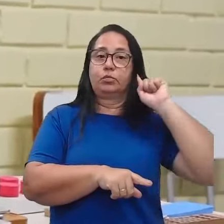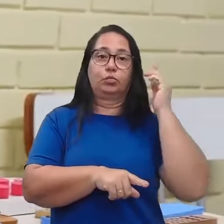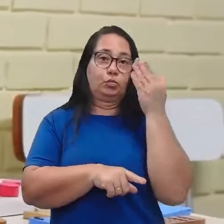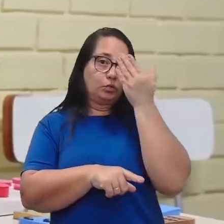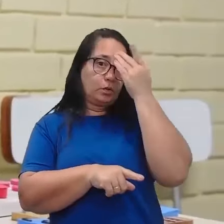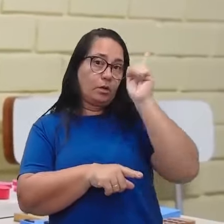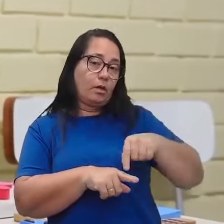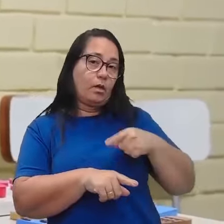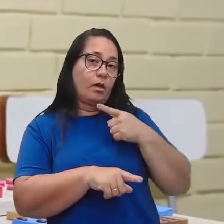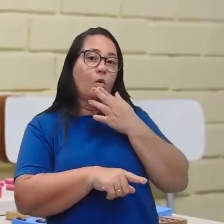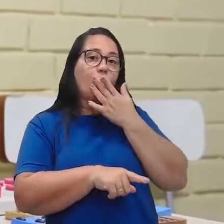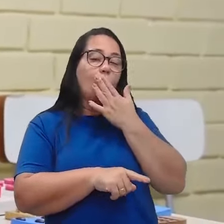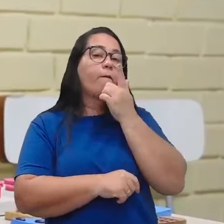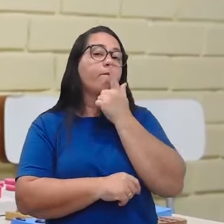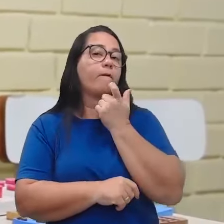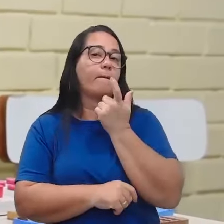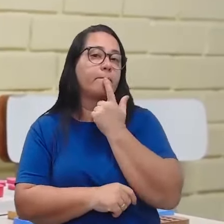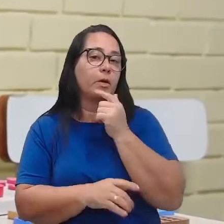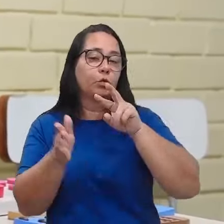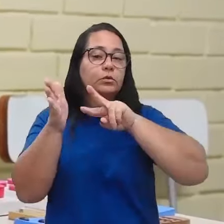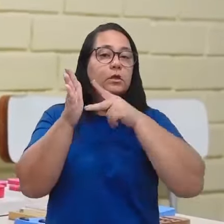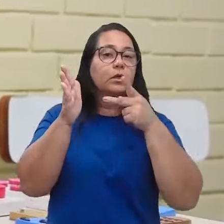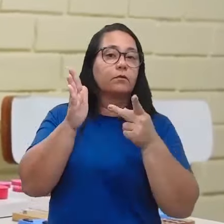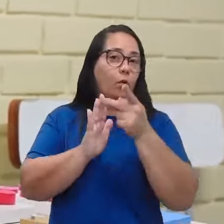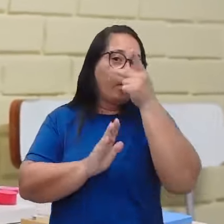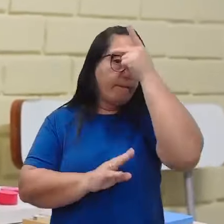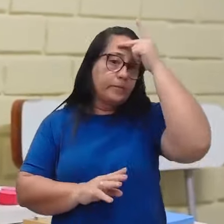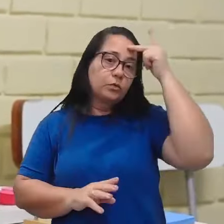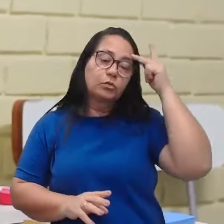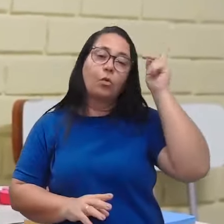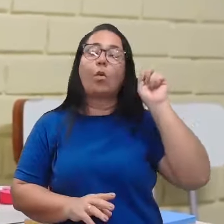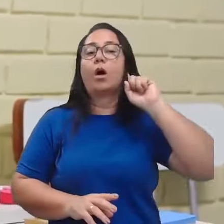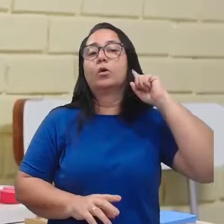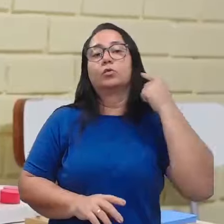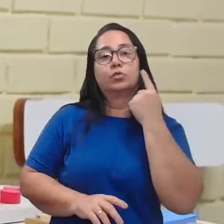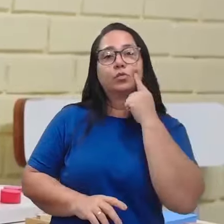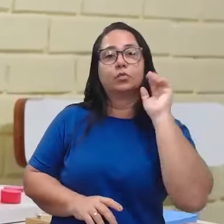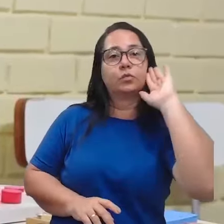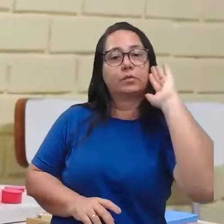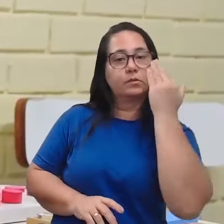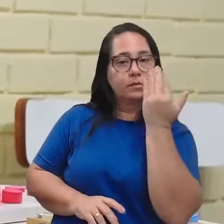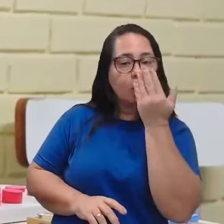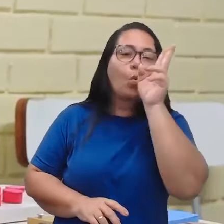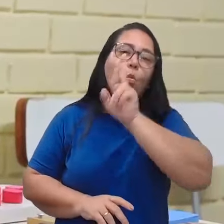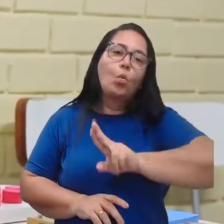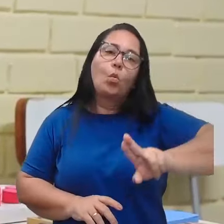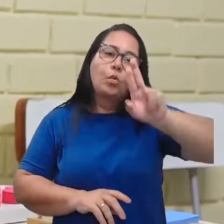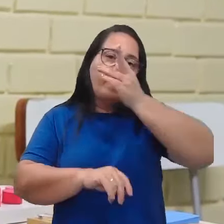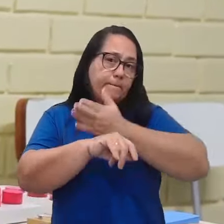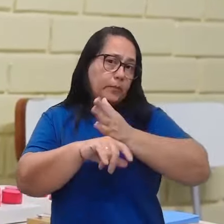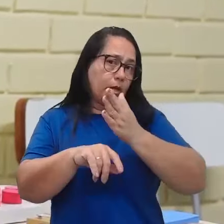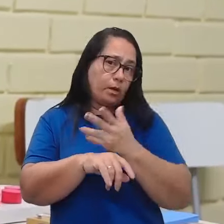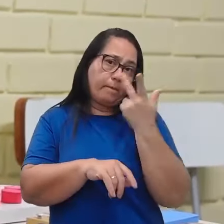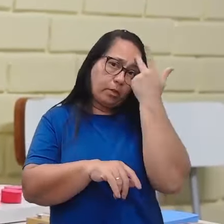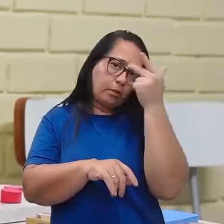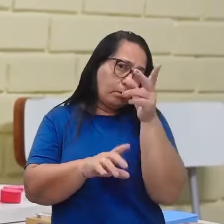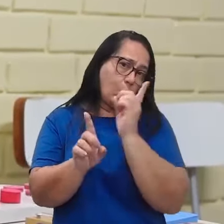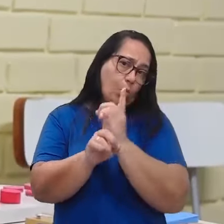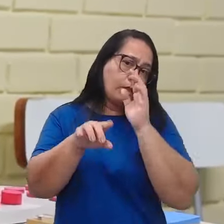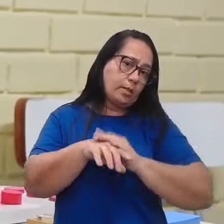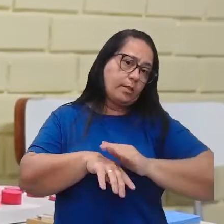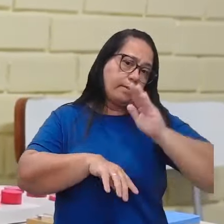vermelha. Isso não significa que uma pessoa surdo-cega não use uma bengala branca, que é a mais comum que vocês encontram, tá? E